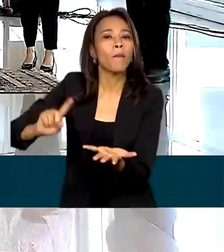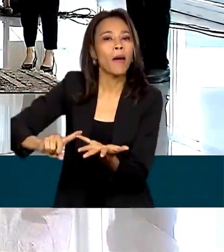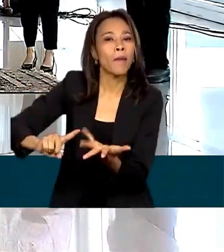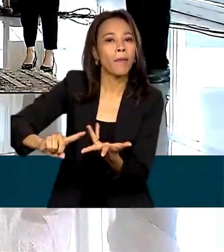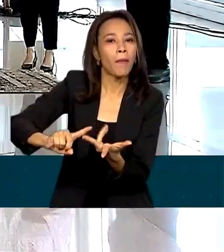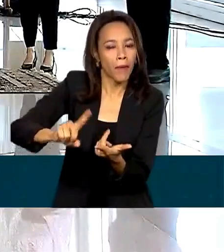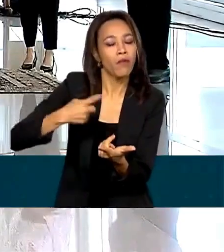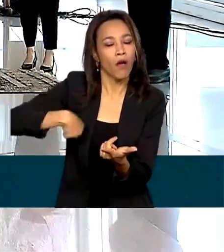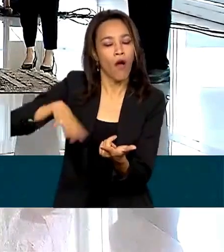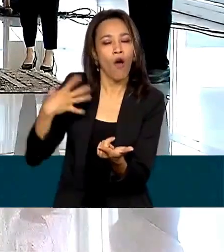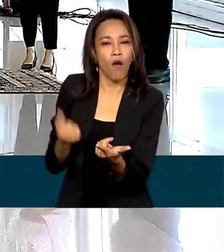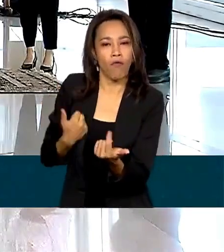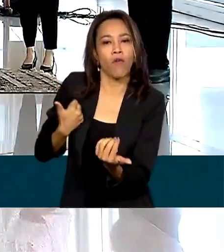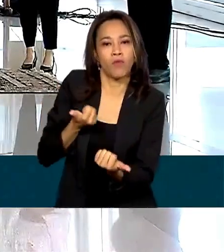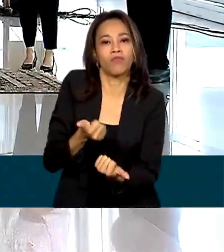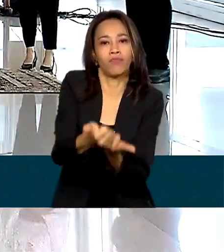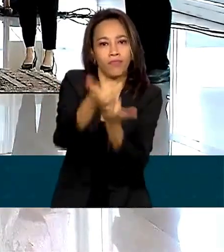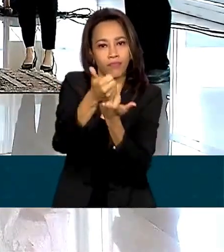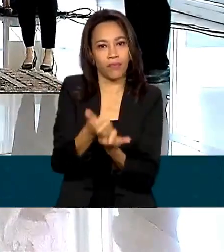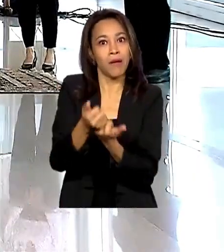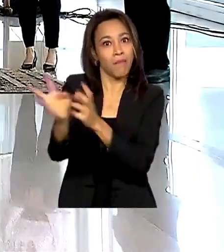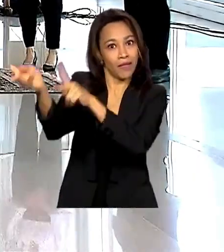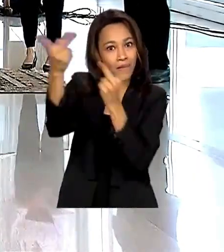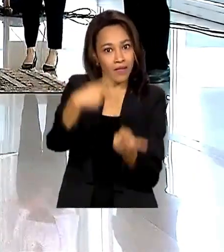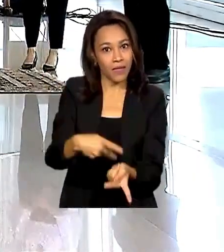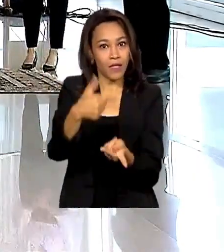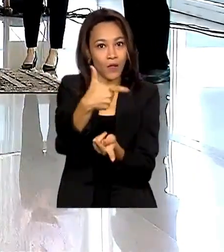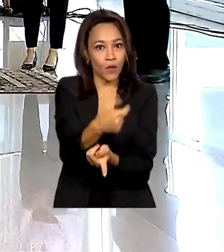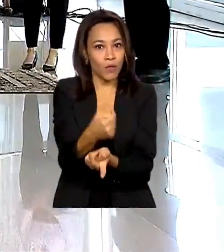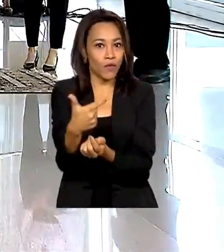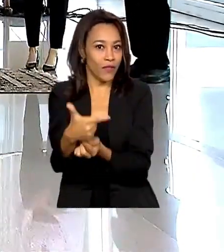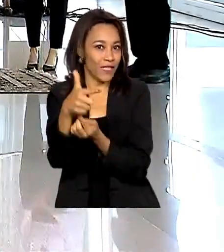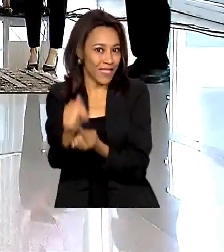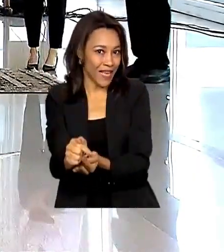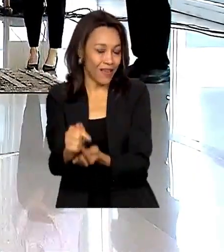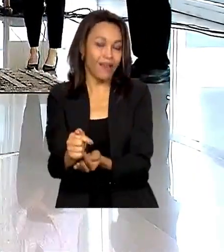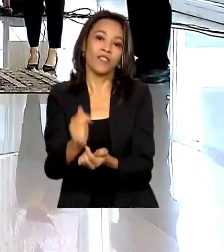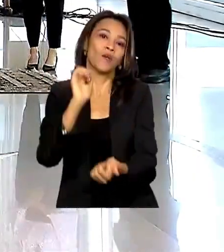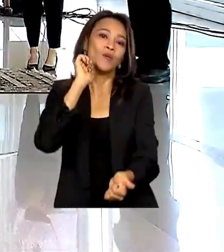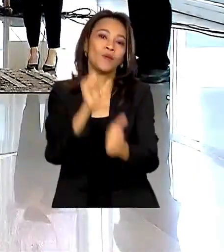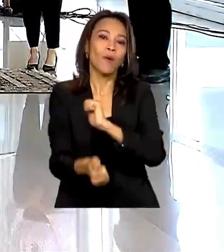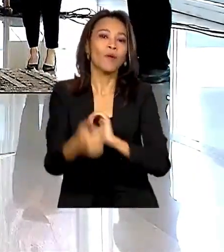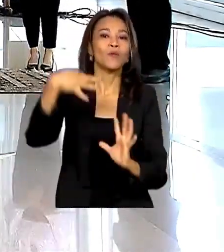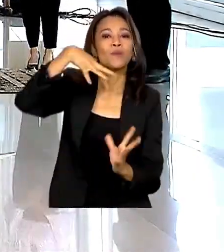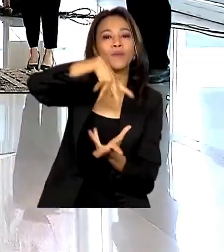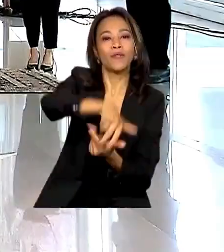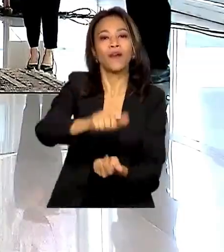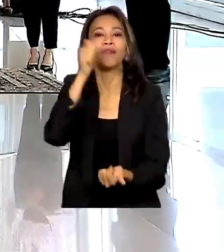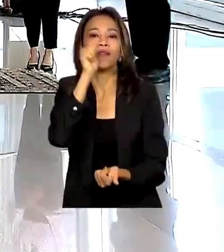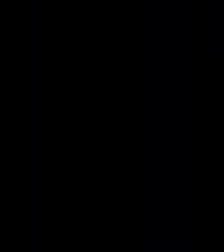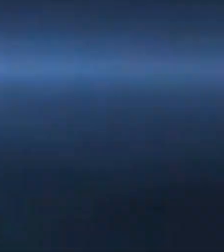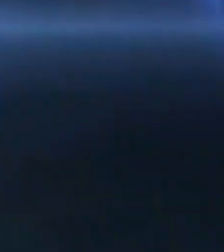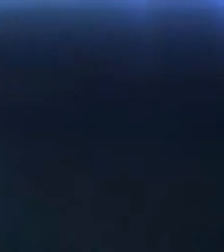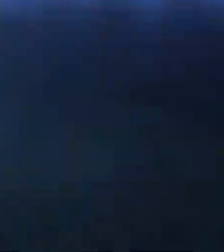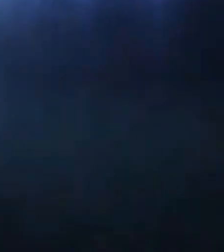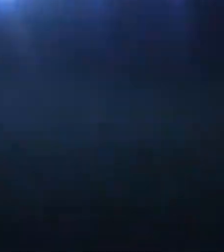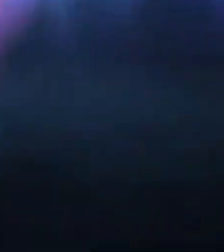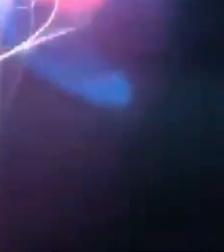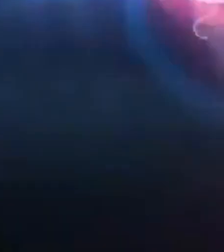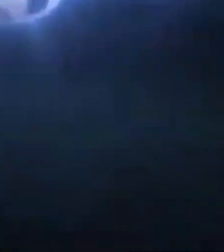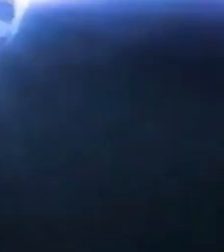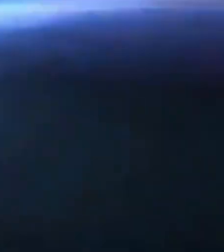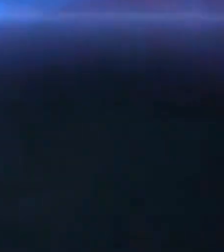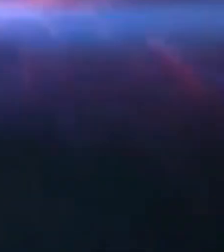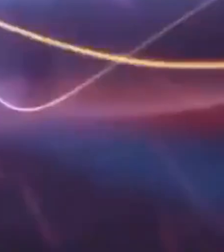que a gente consiga trazer em 2027 a Copa do Mundo Feminina para o Brasil.